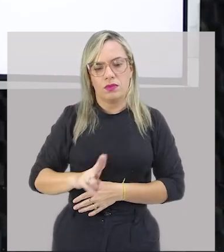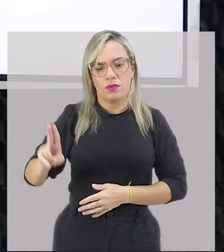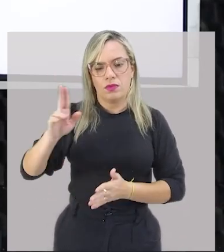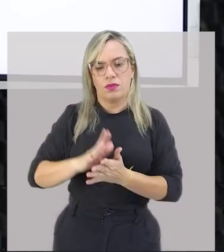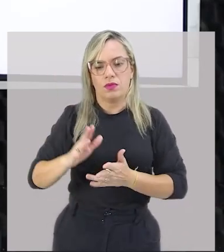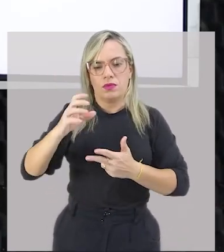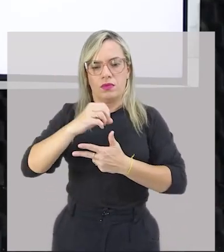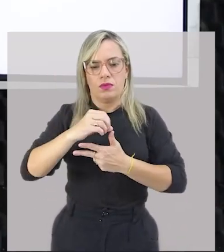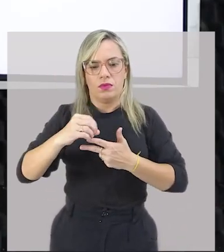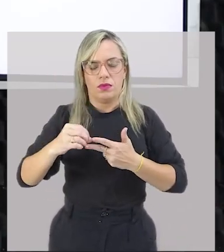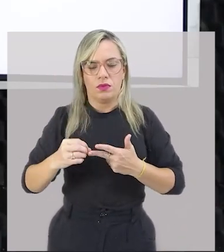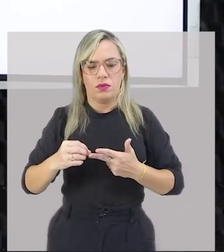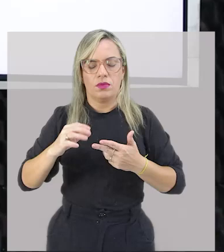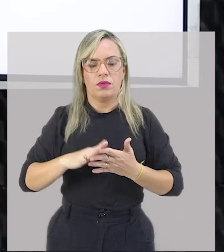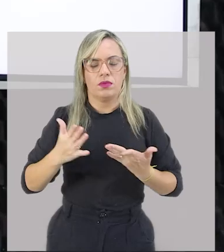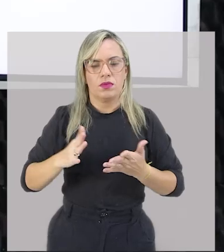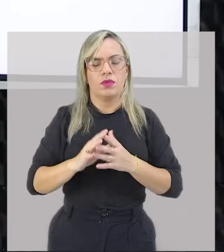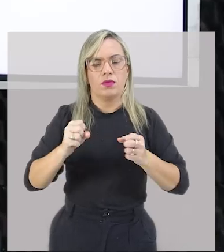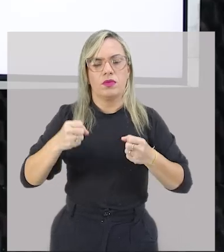Enem.